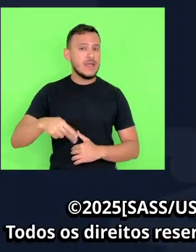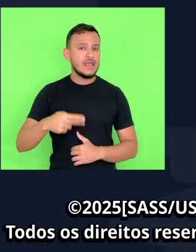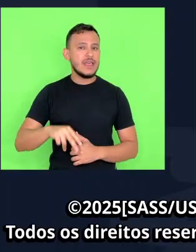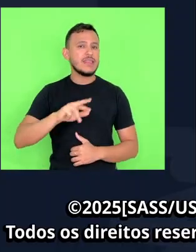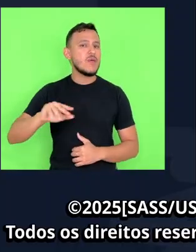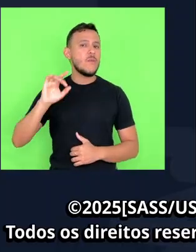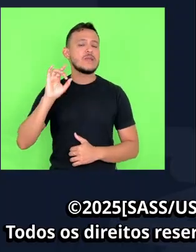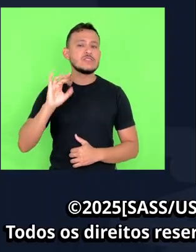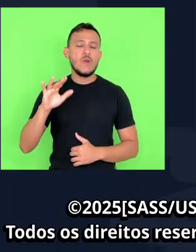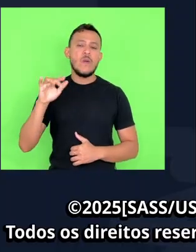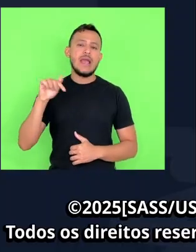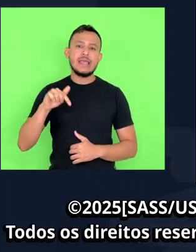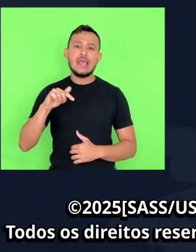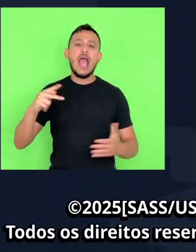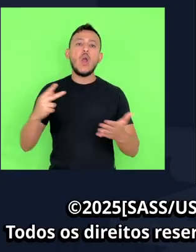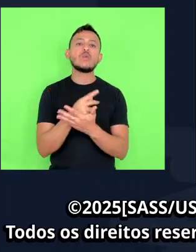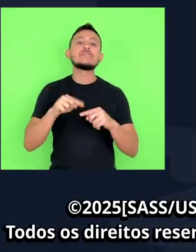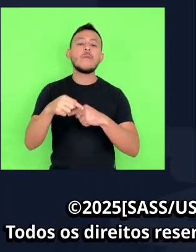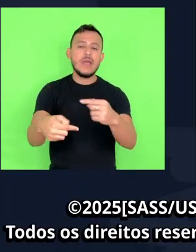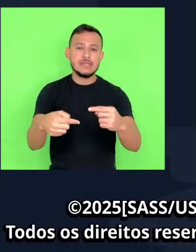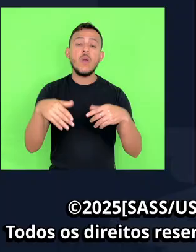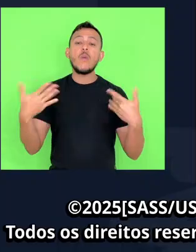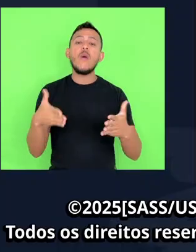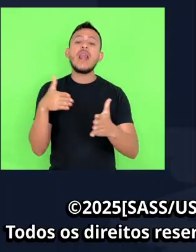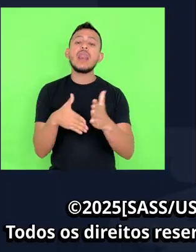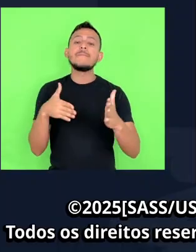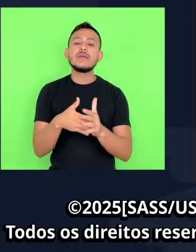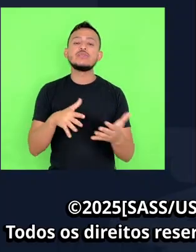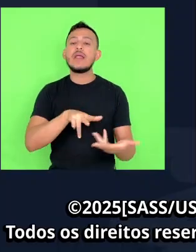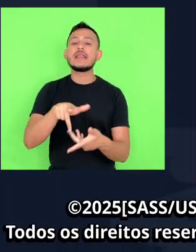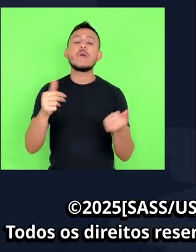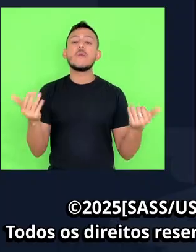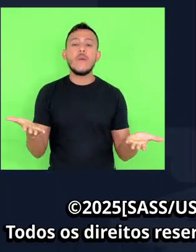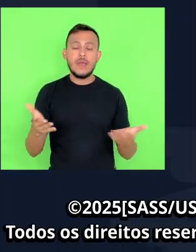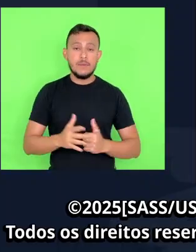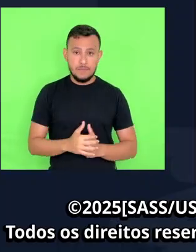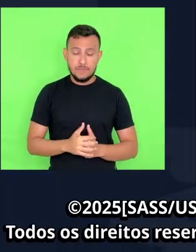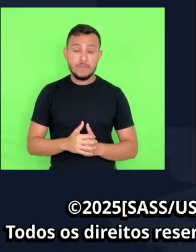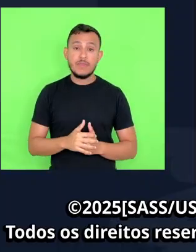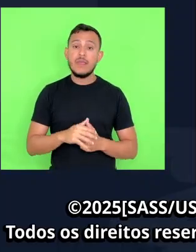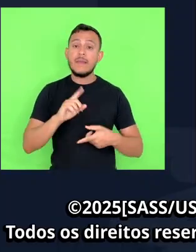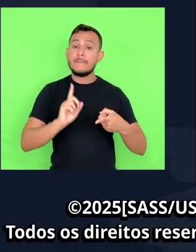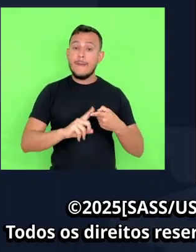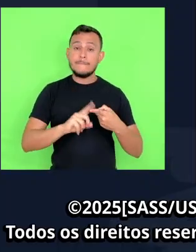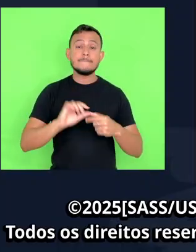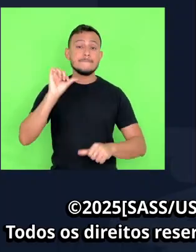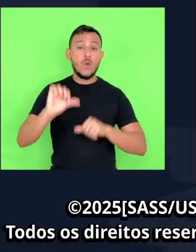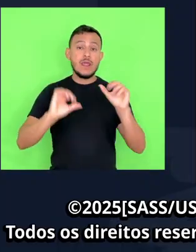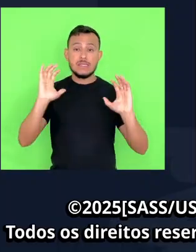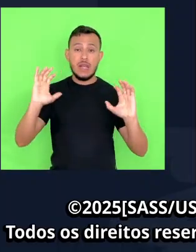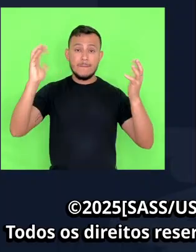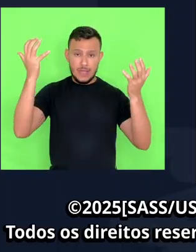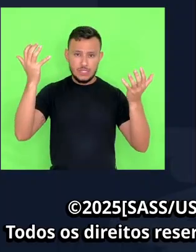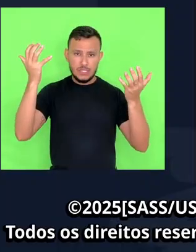sem consequências. Quais são esses limites planetários? Primeiro, mudanças